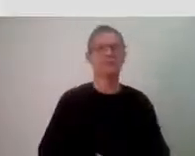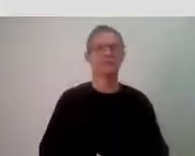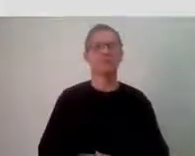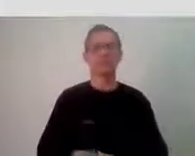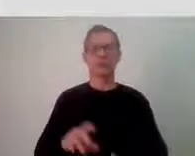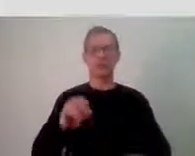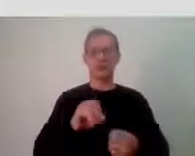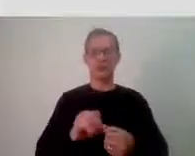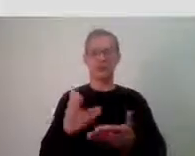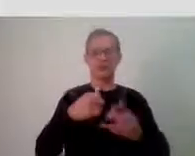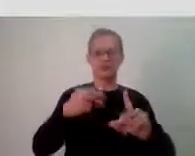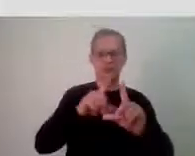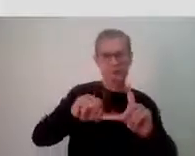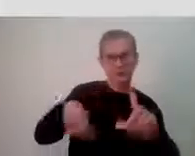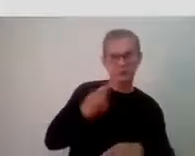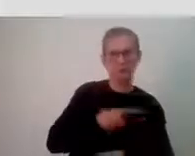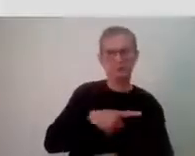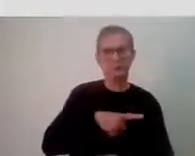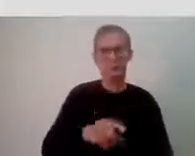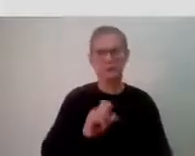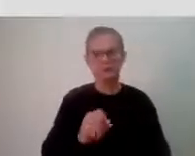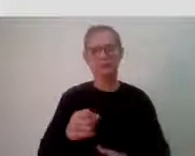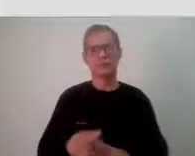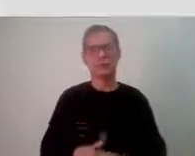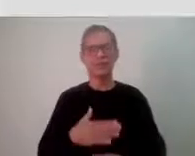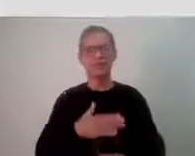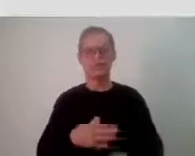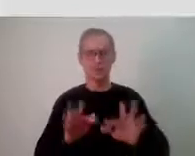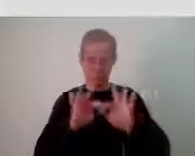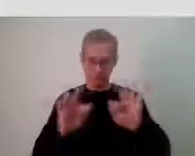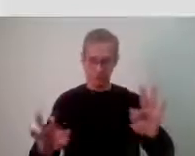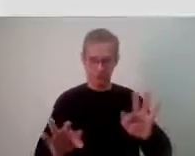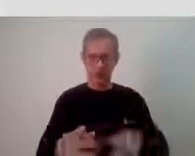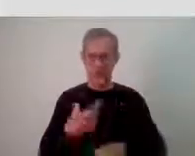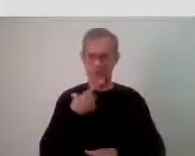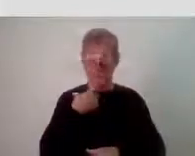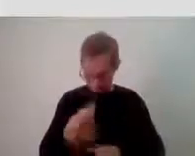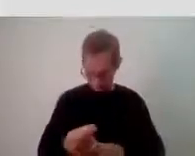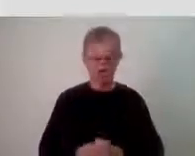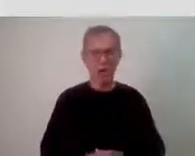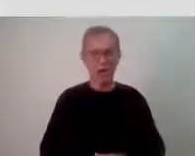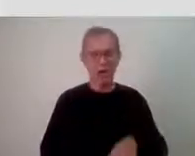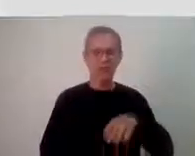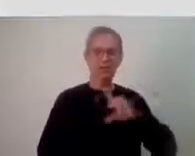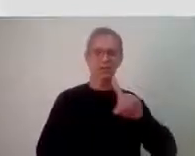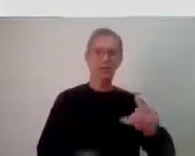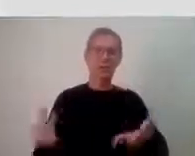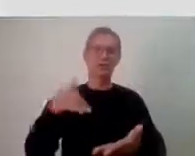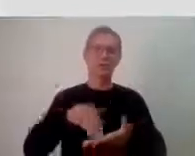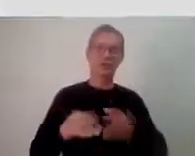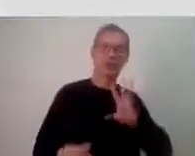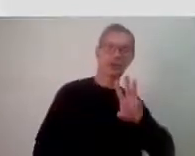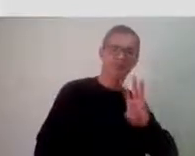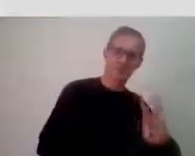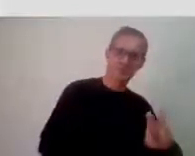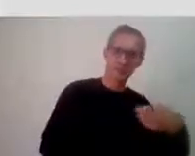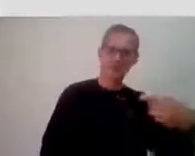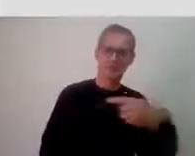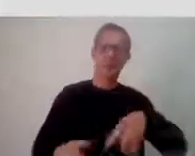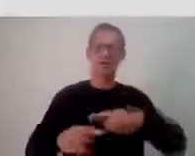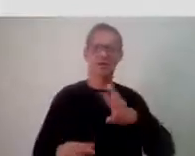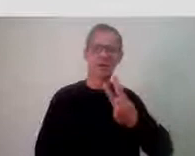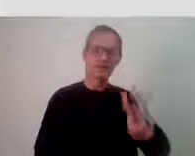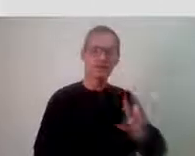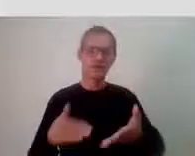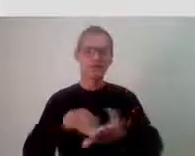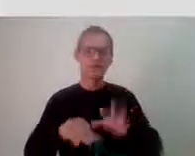Então, fazendo o esboço gráfico, nós vamos ter que a minha função velocidade de 1 até 3 é negativa e de 3